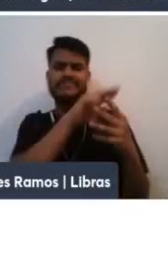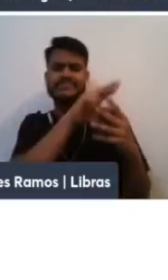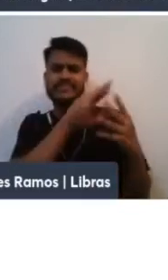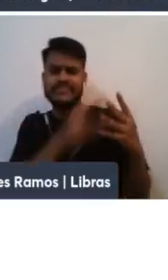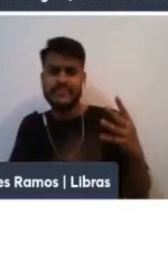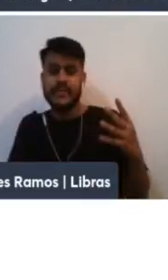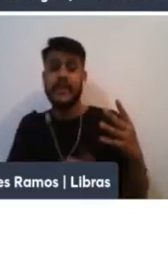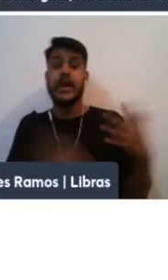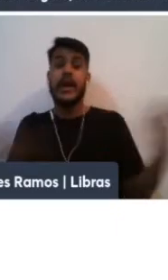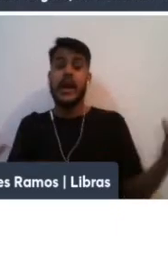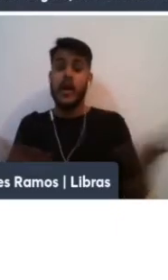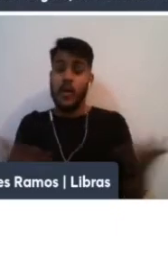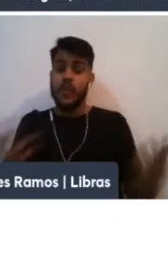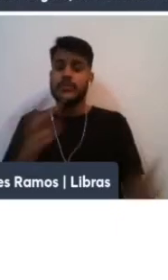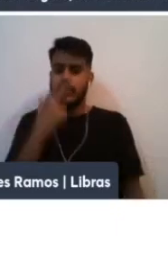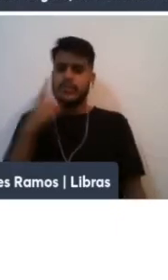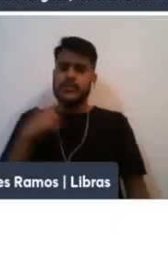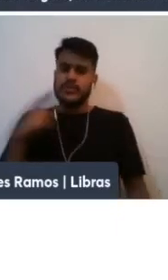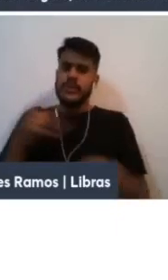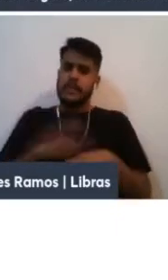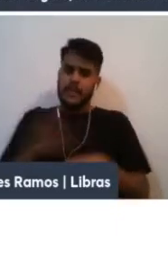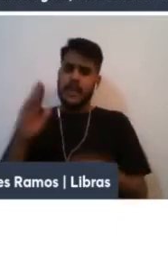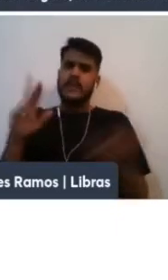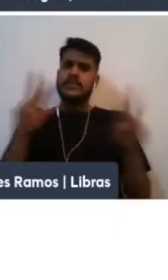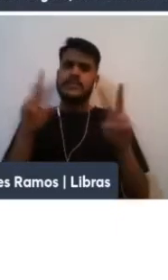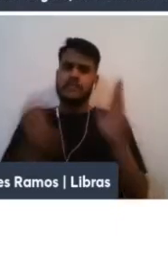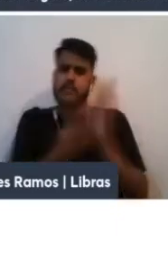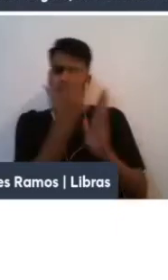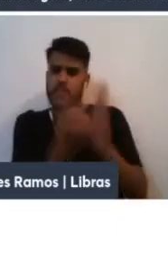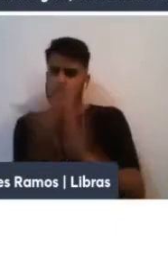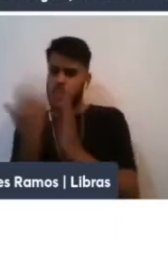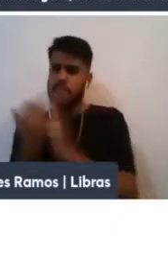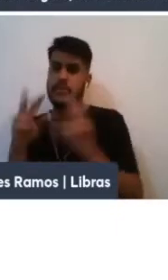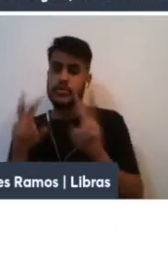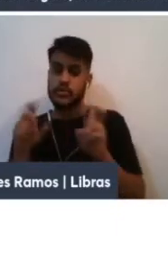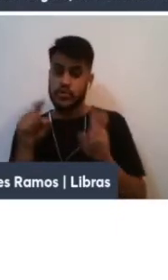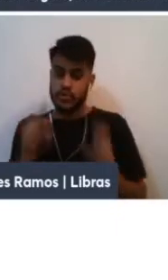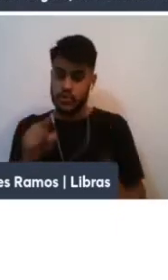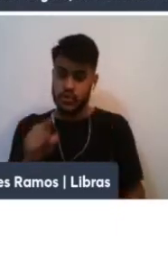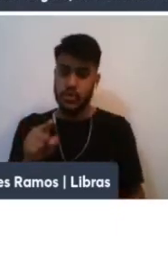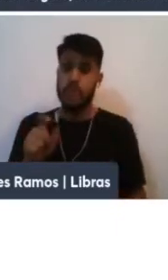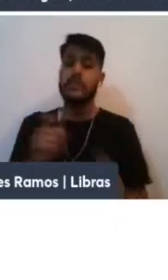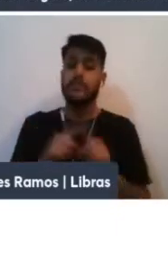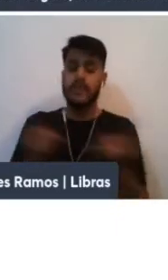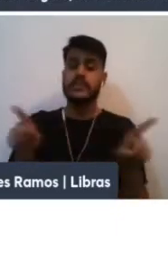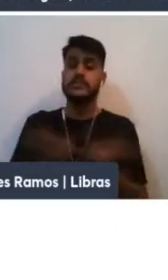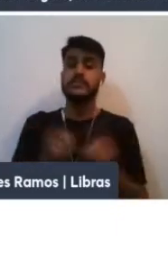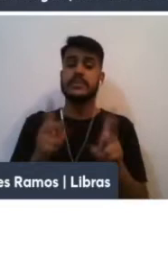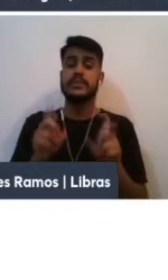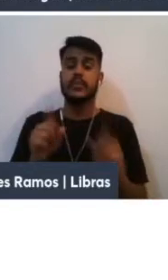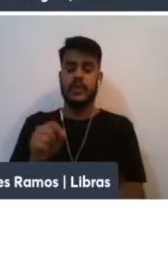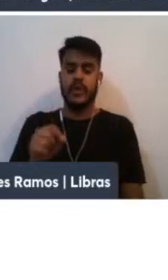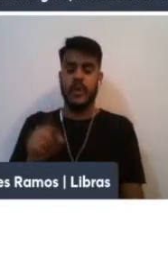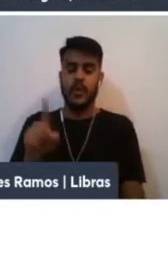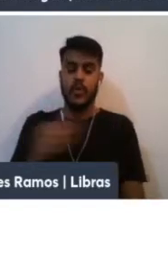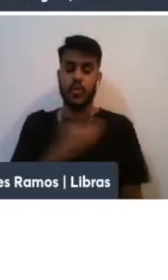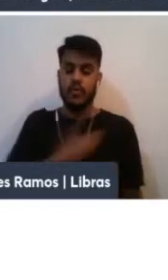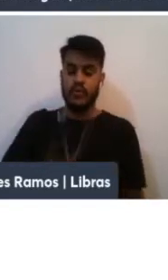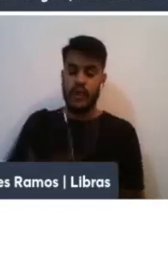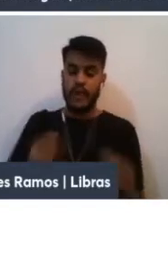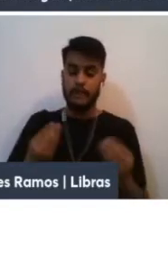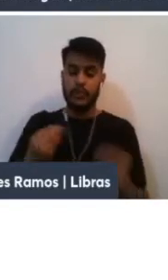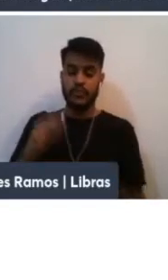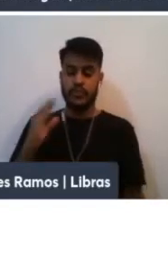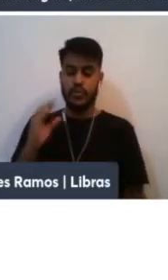muito mais produção nesse sentido, e a gente vê que esse governo conservador que a gente está passando, ele